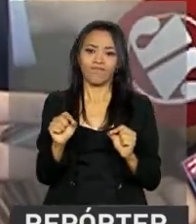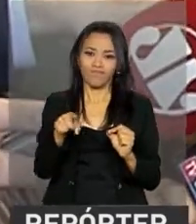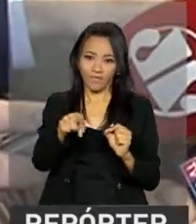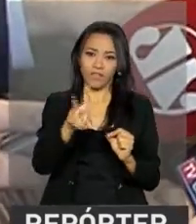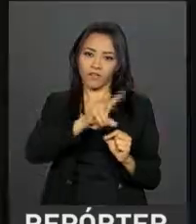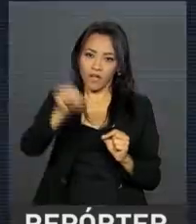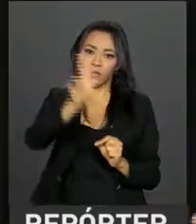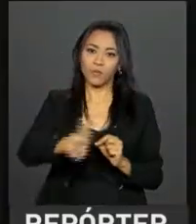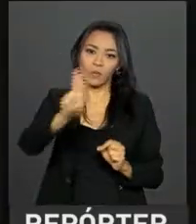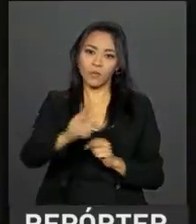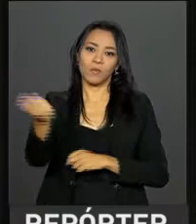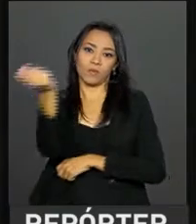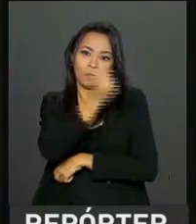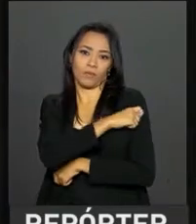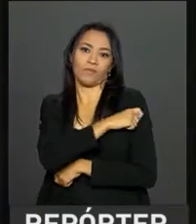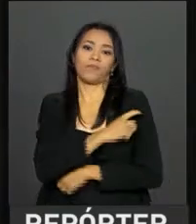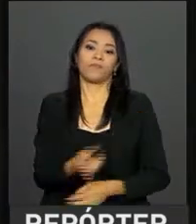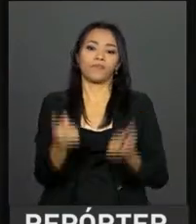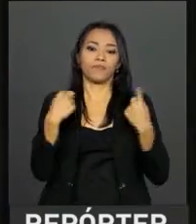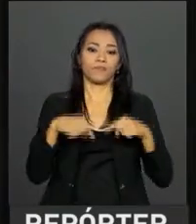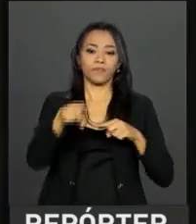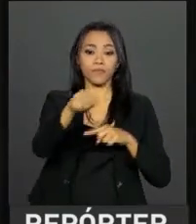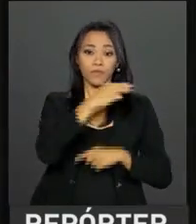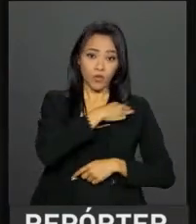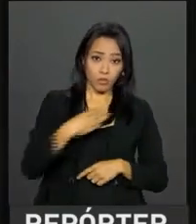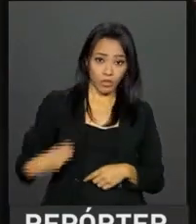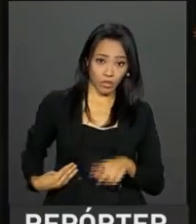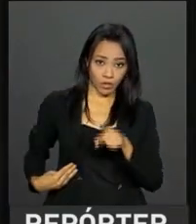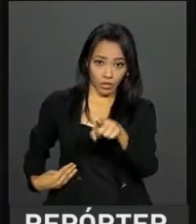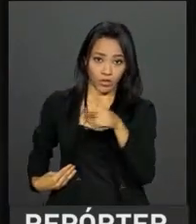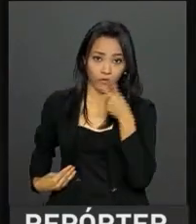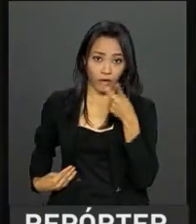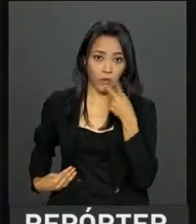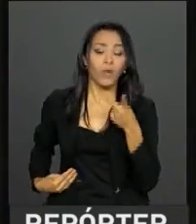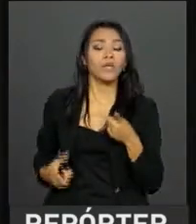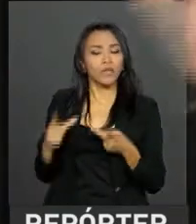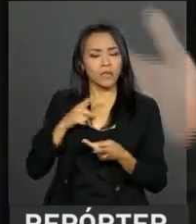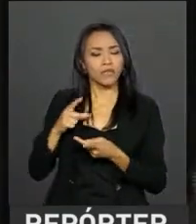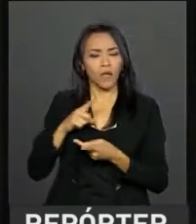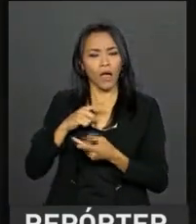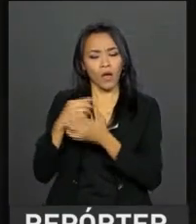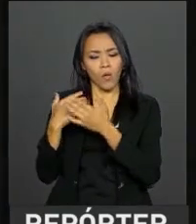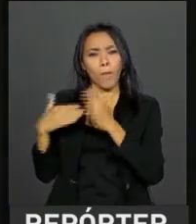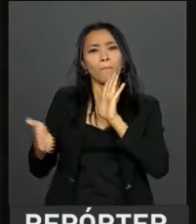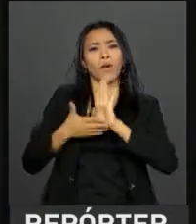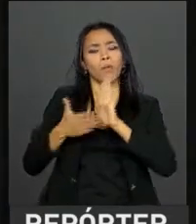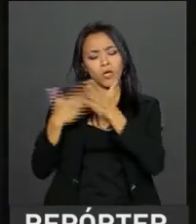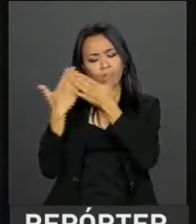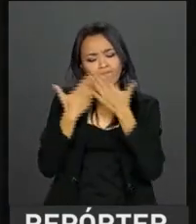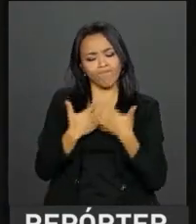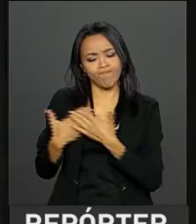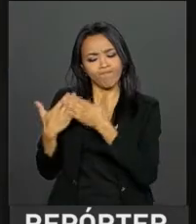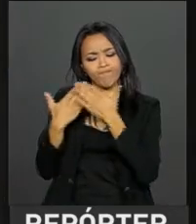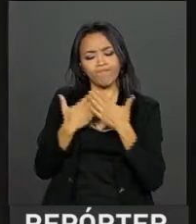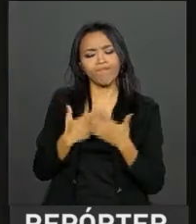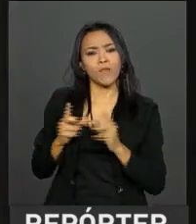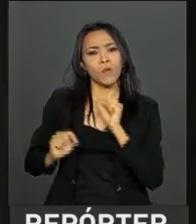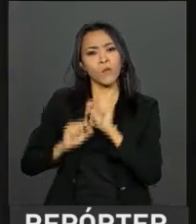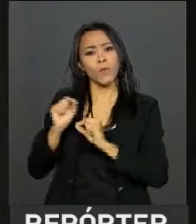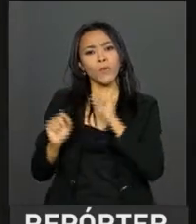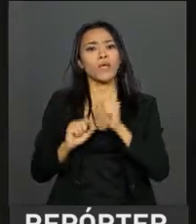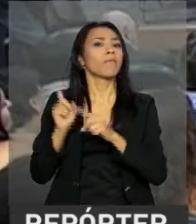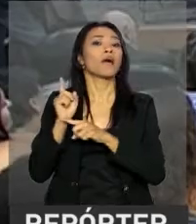por essa vacinação o ministro destacou ainda que está em estudo uma proposta para simplificar o ressarcimento dos